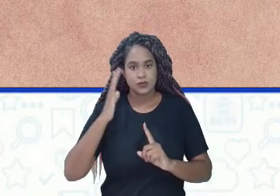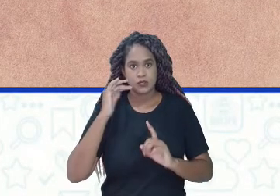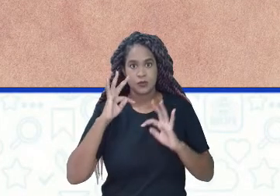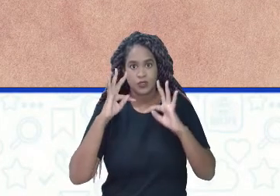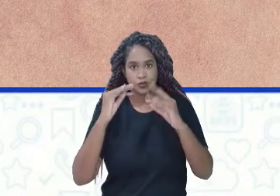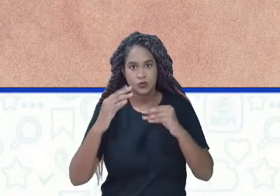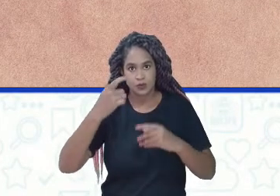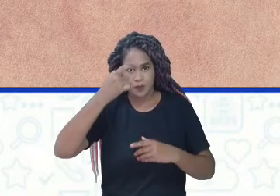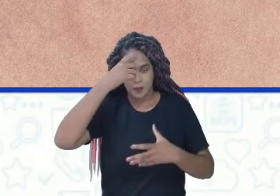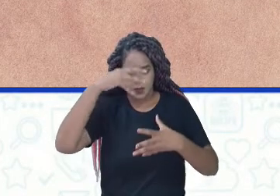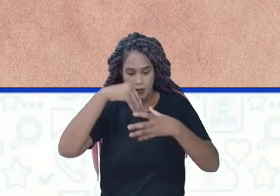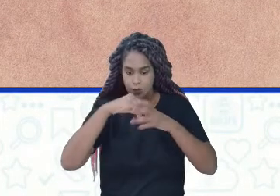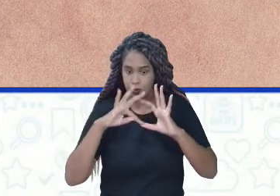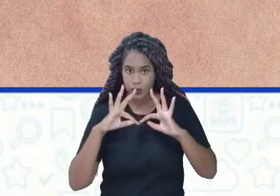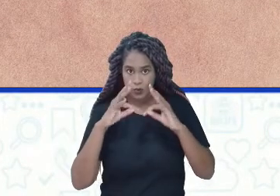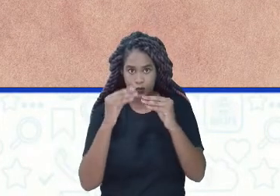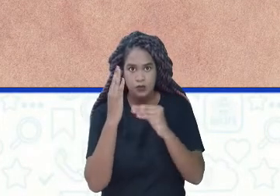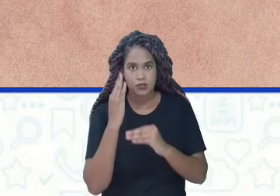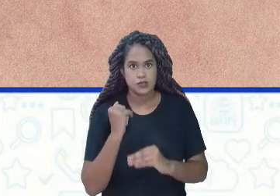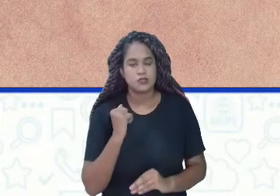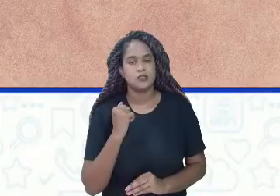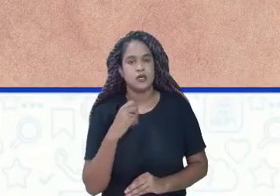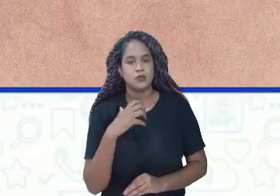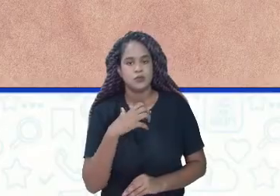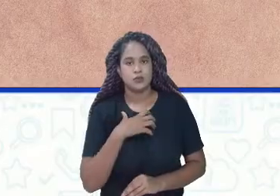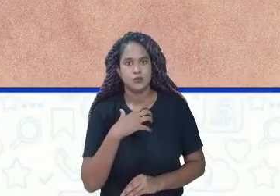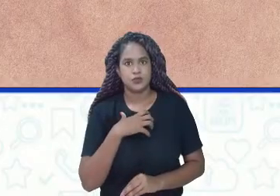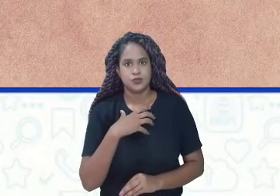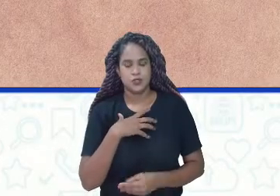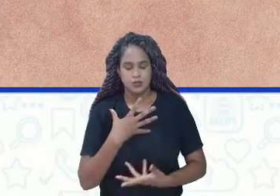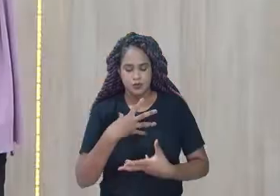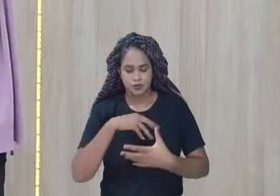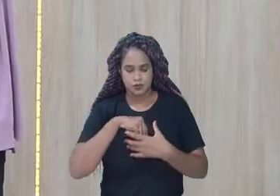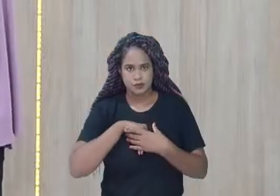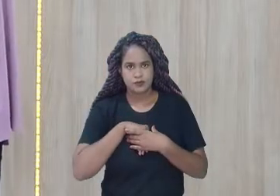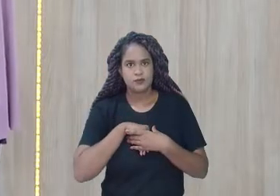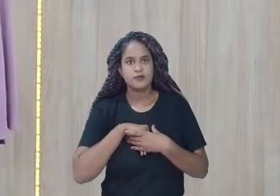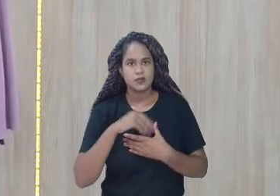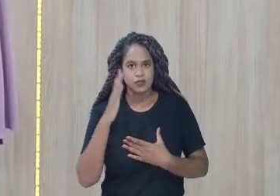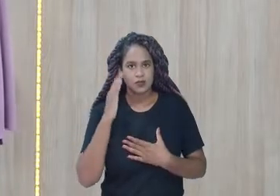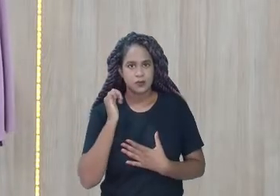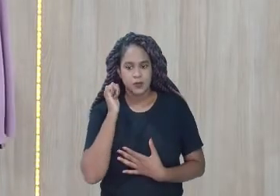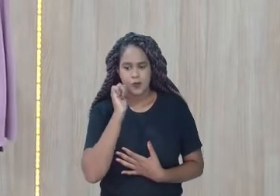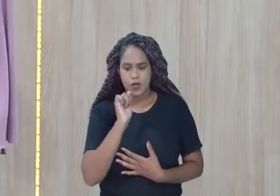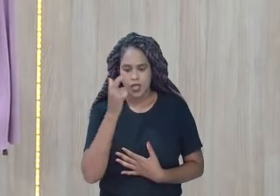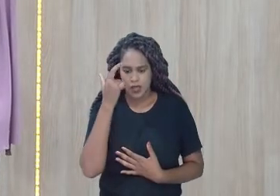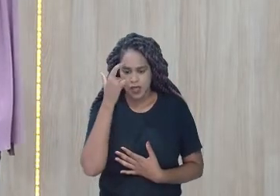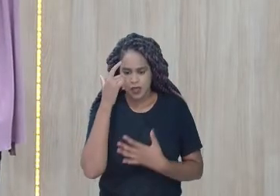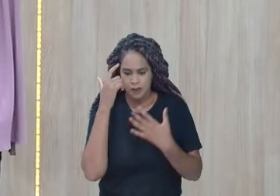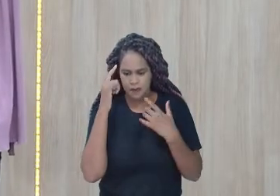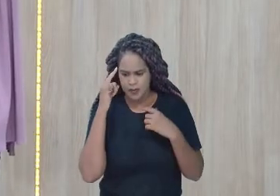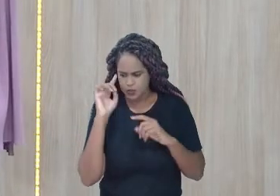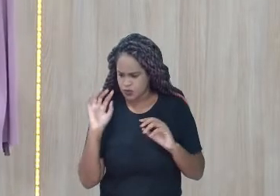ele sabe até a intenção da moça, o que ela pensou. E quando a gente tem esse